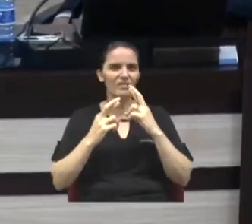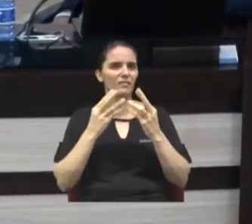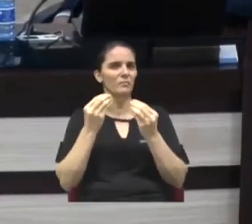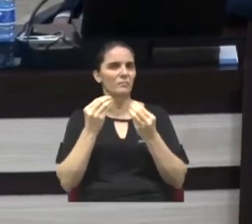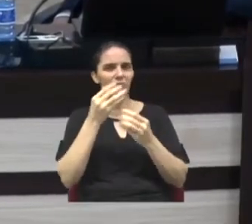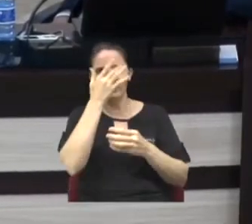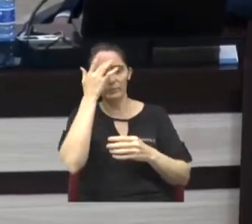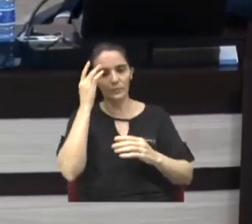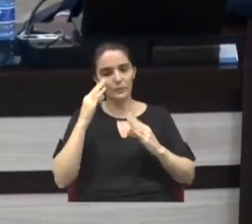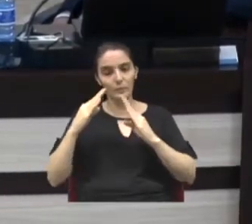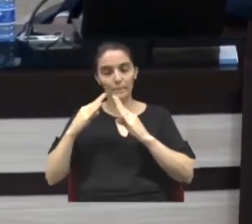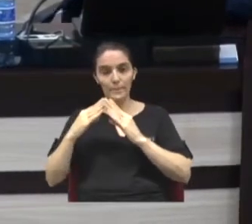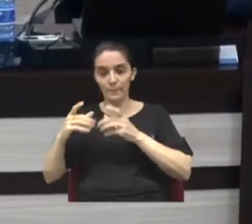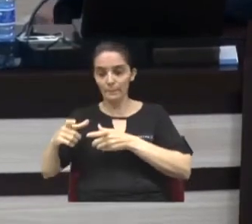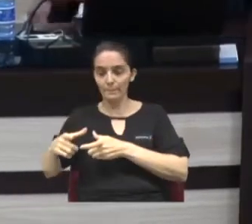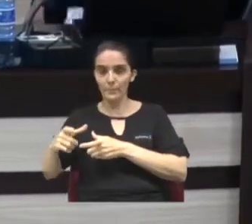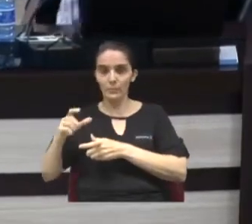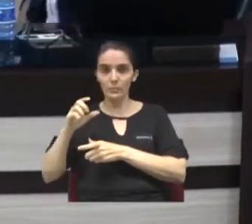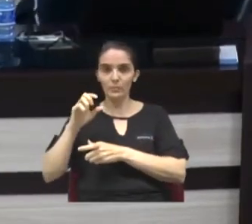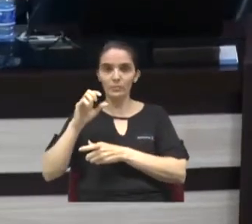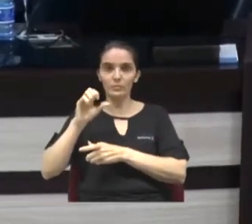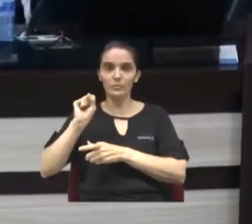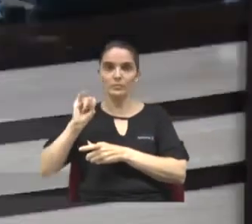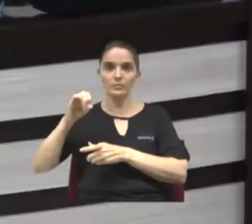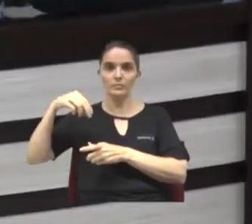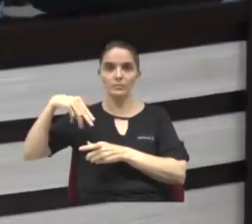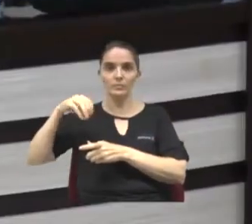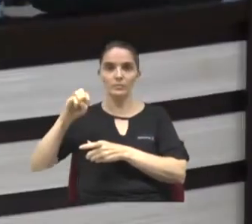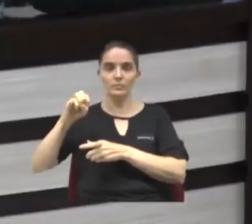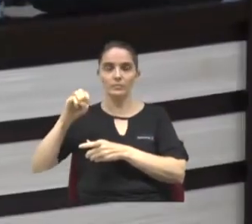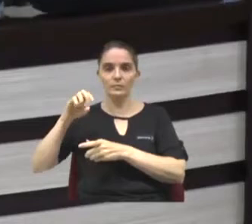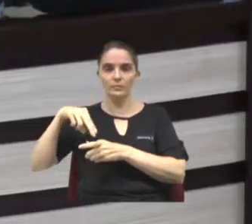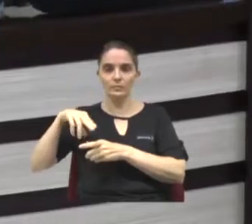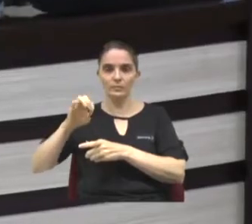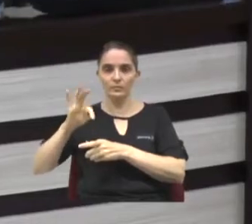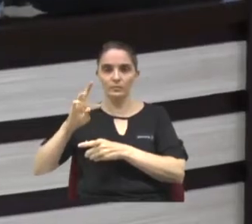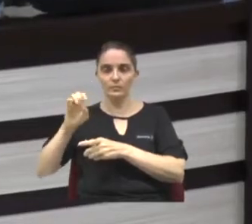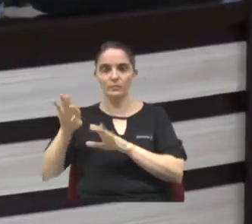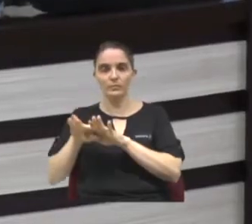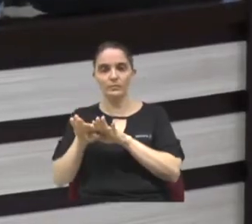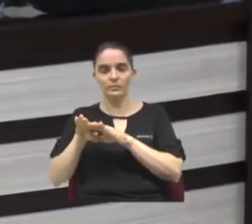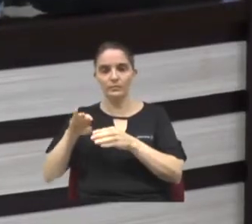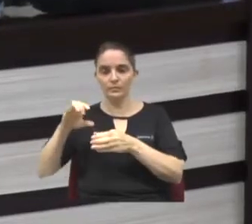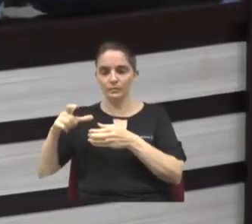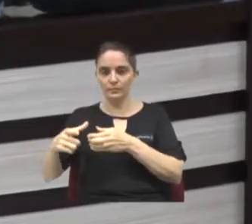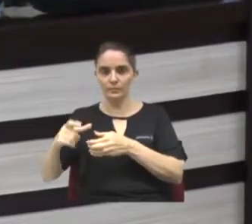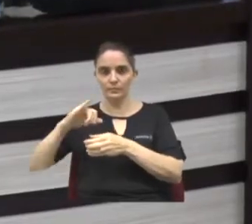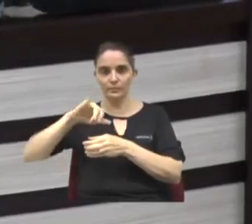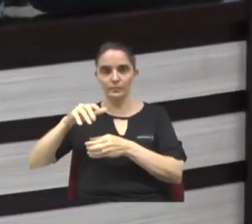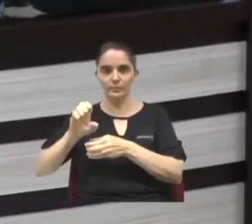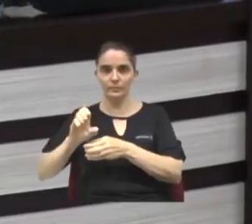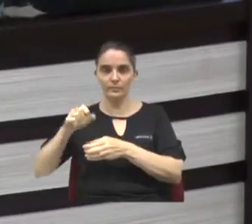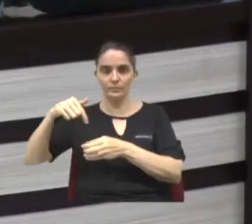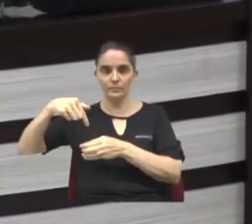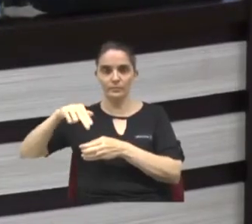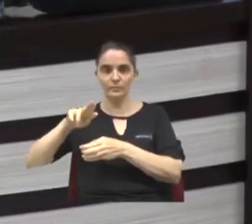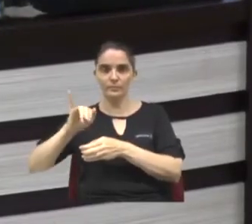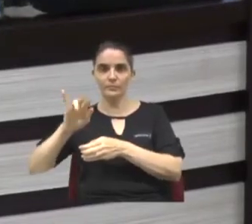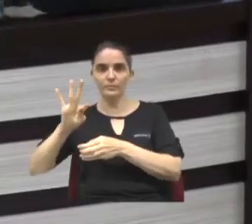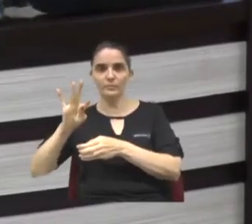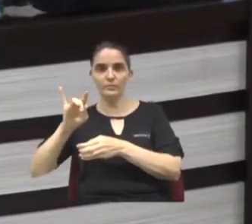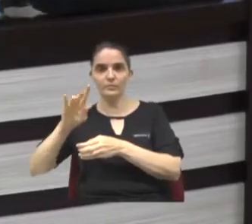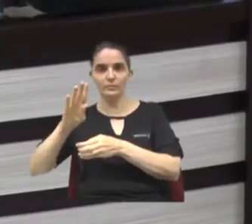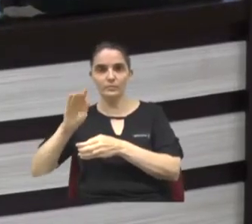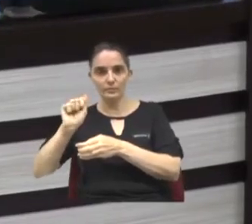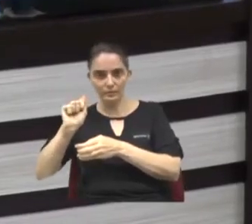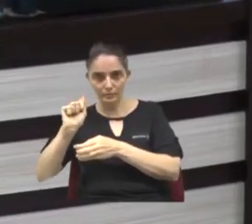na Simonetti, como no Jequitibás, Portal de São Clemente ali, o pessoal que tem chácara, tem um restaurante